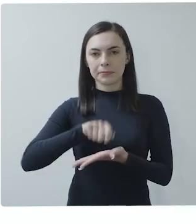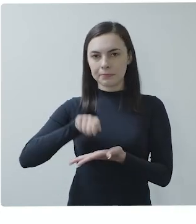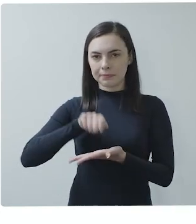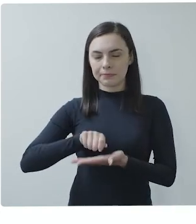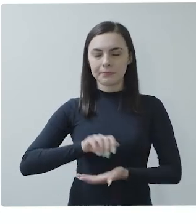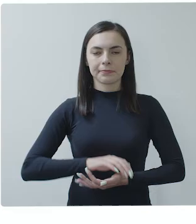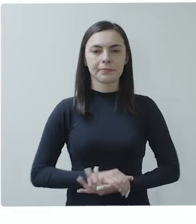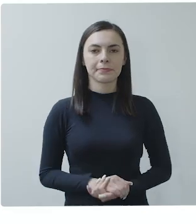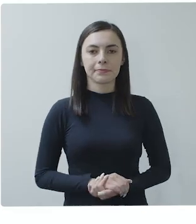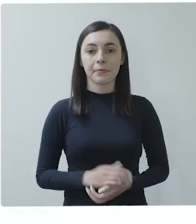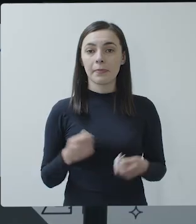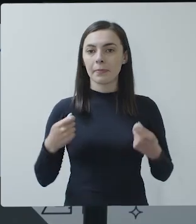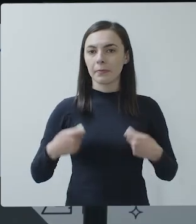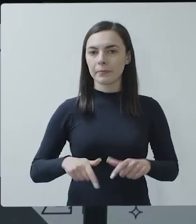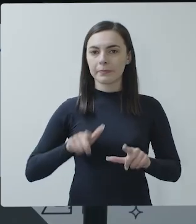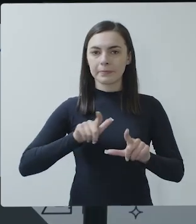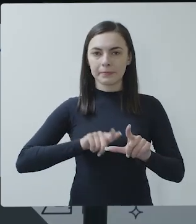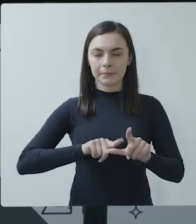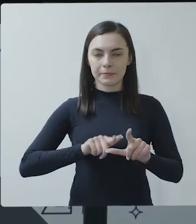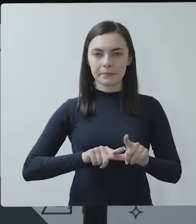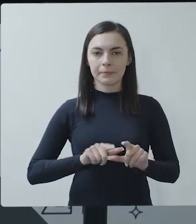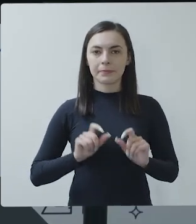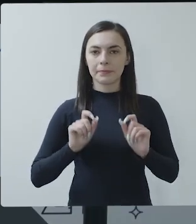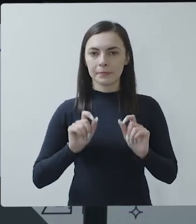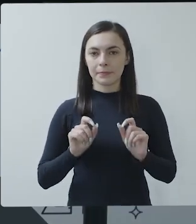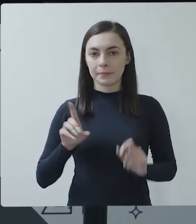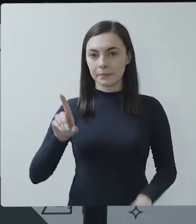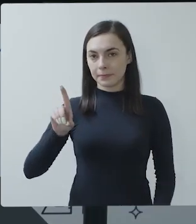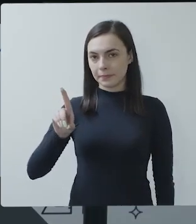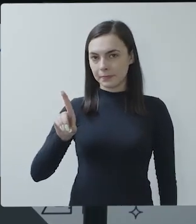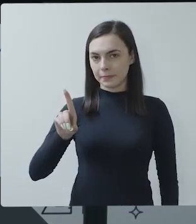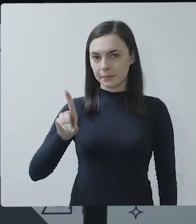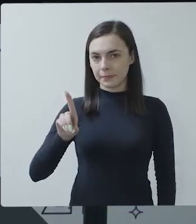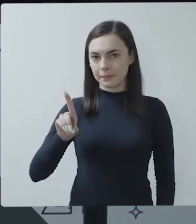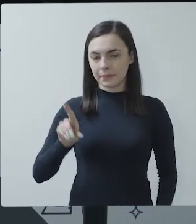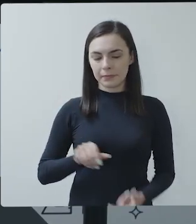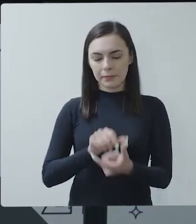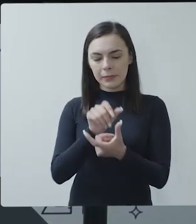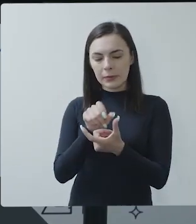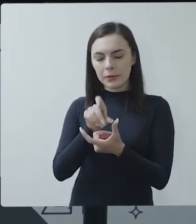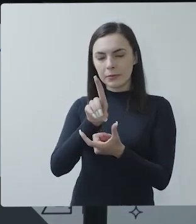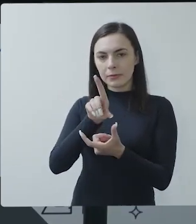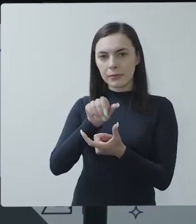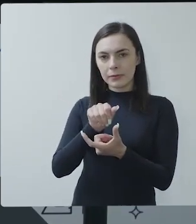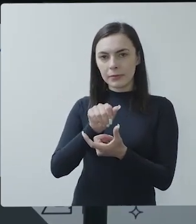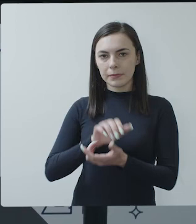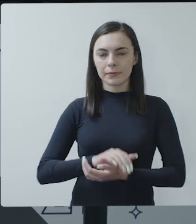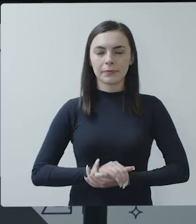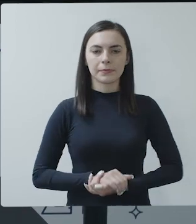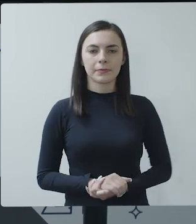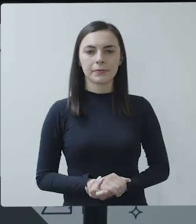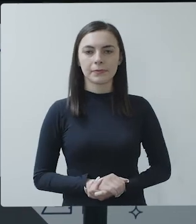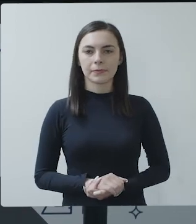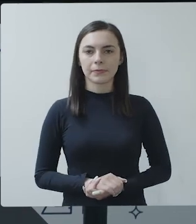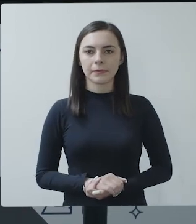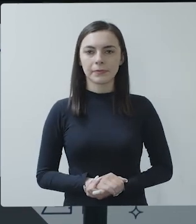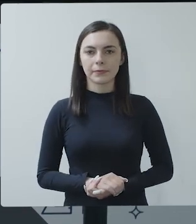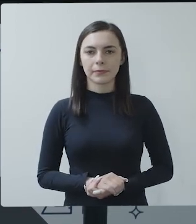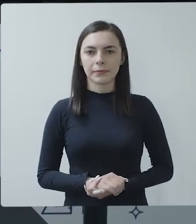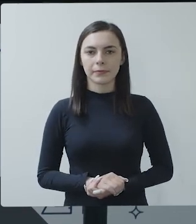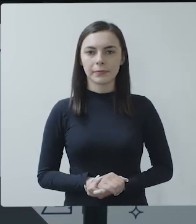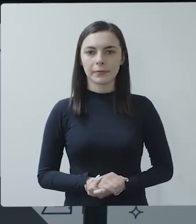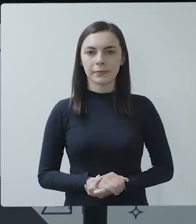professora. A gente vai precisar, então, do D para fazer da. Da.